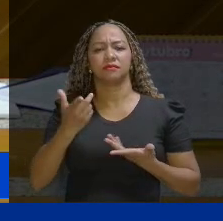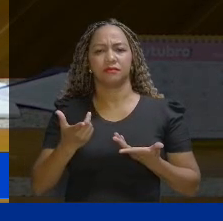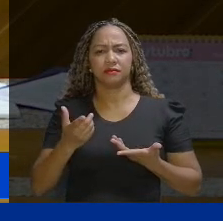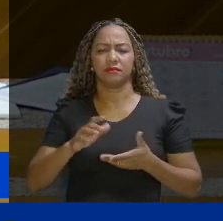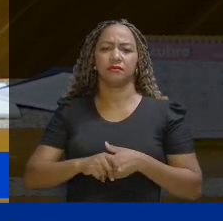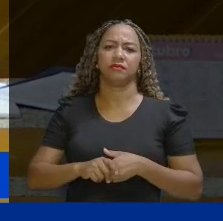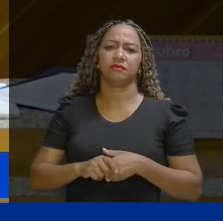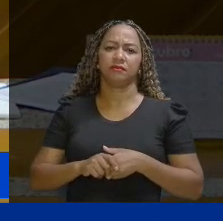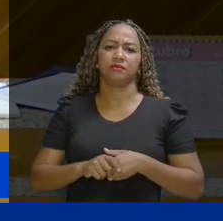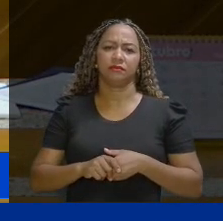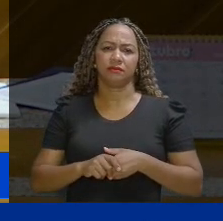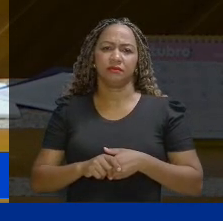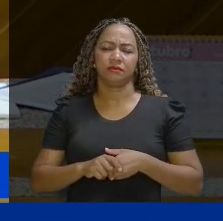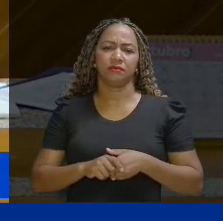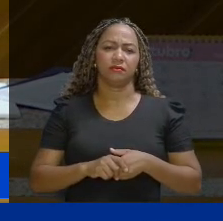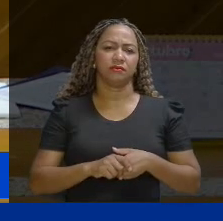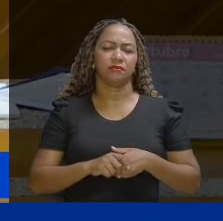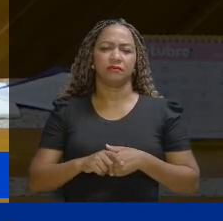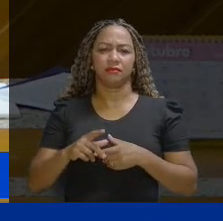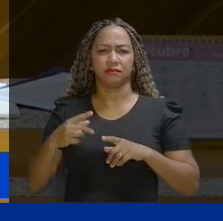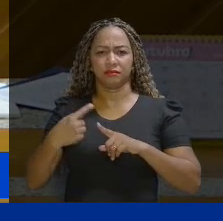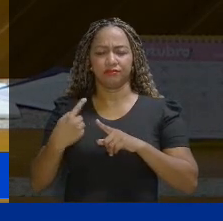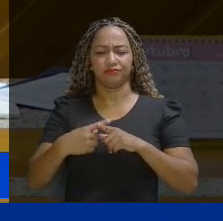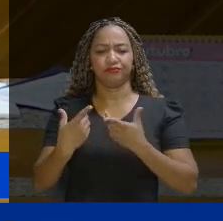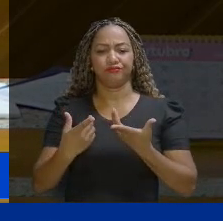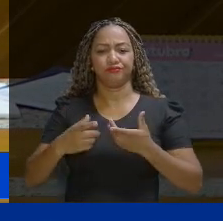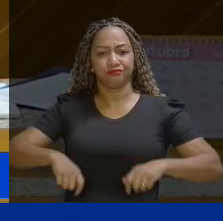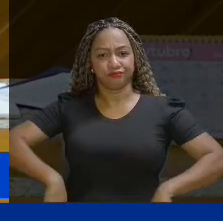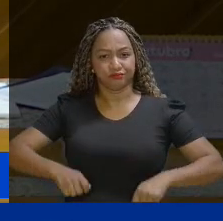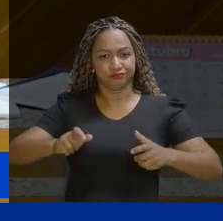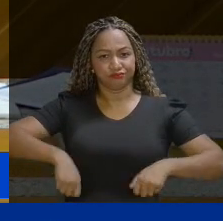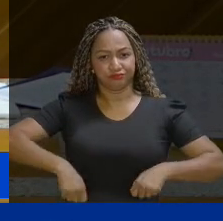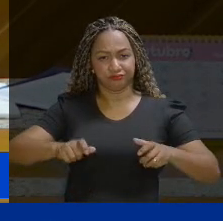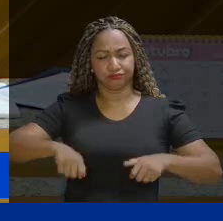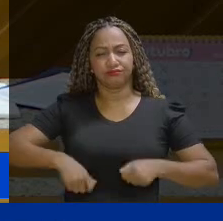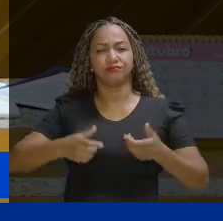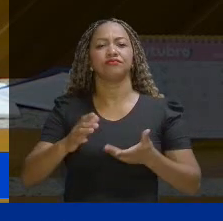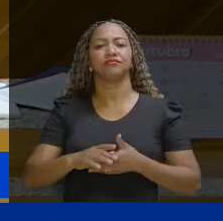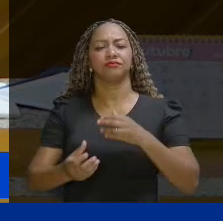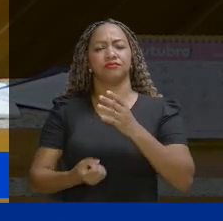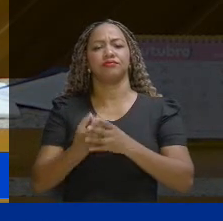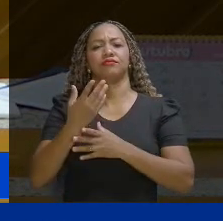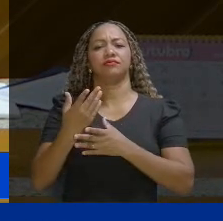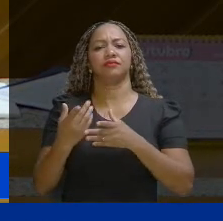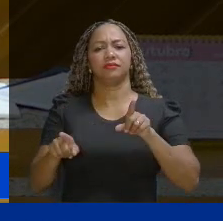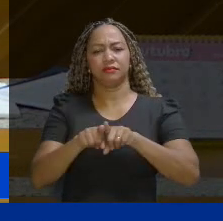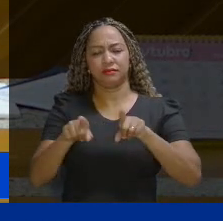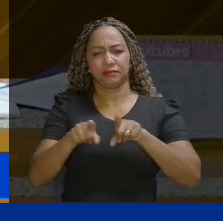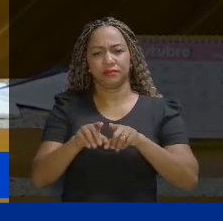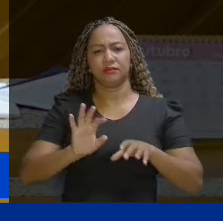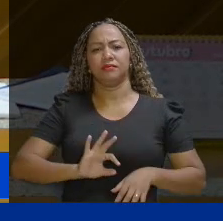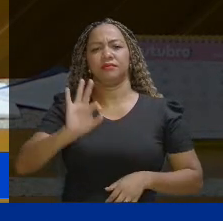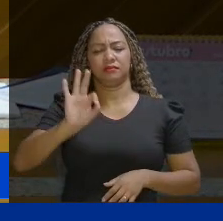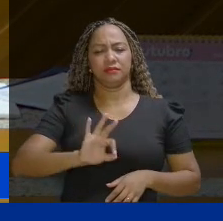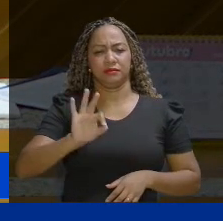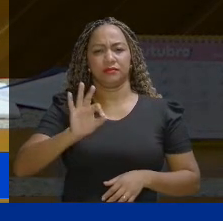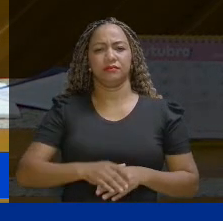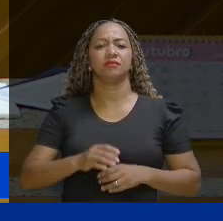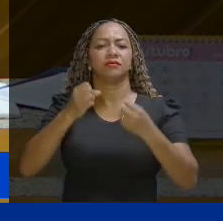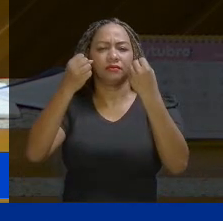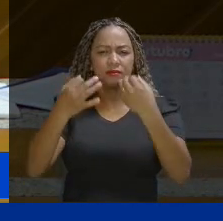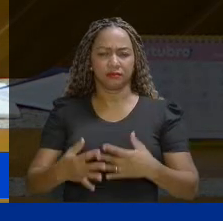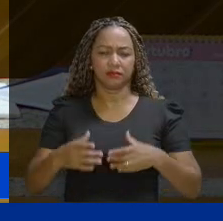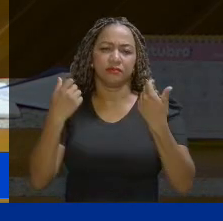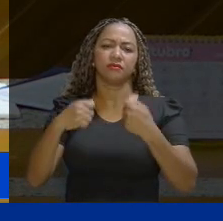das candidatas que renunciaram, já que as despesas dela variavam tanto na origem quanto no percentual. Destacou